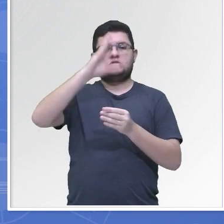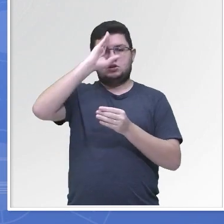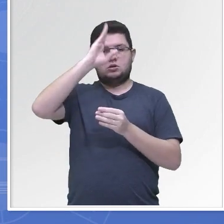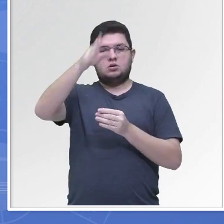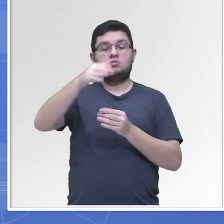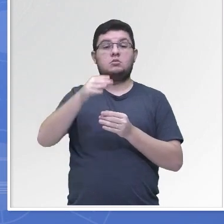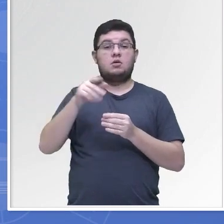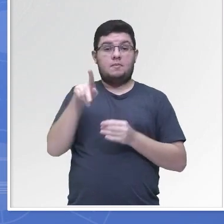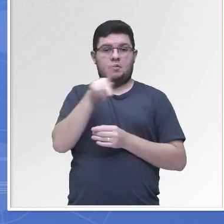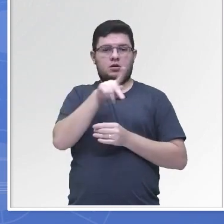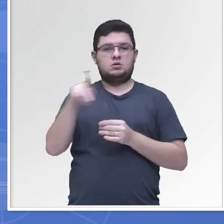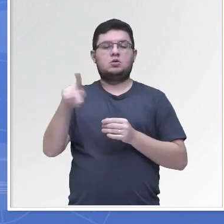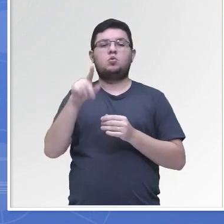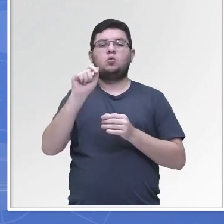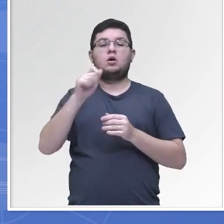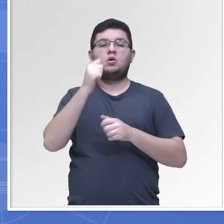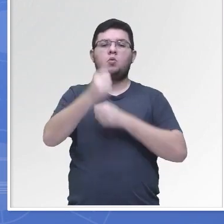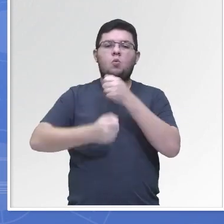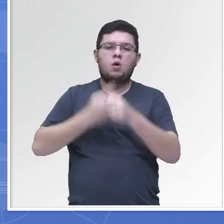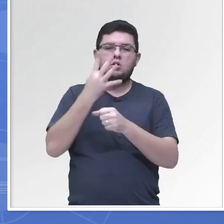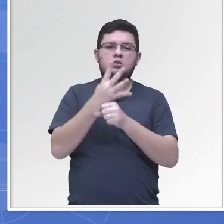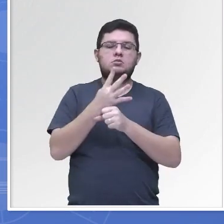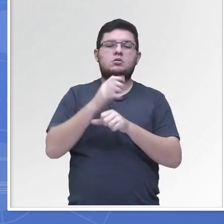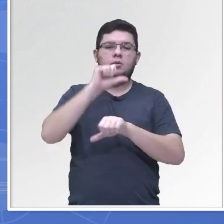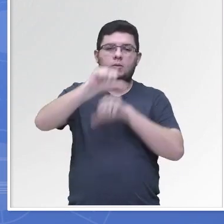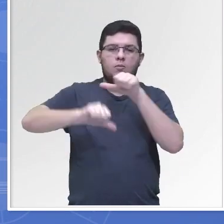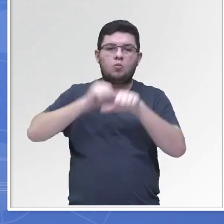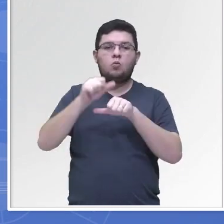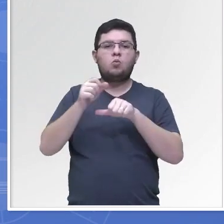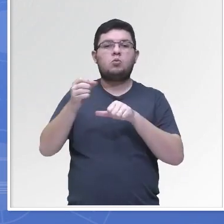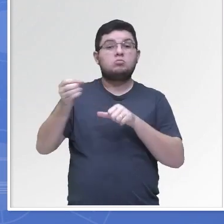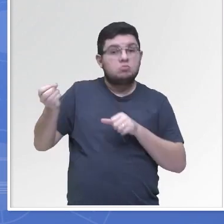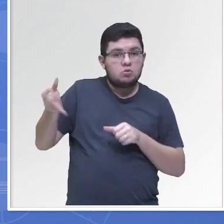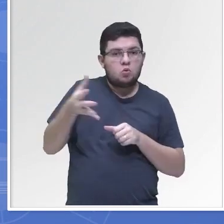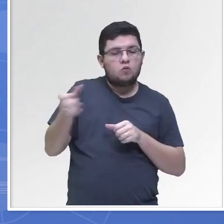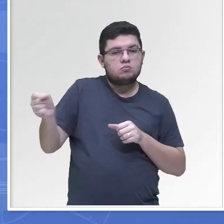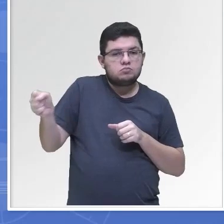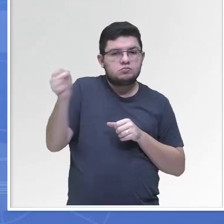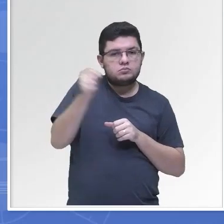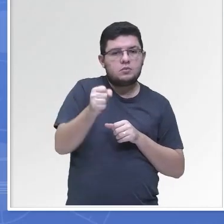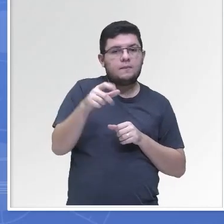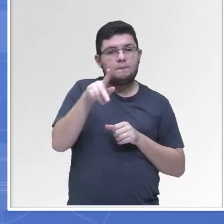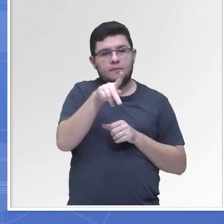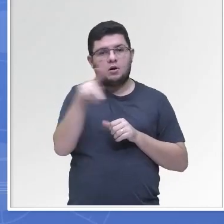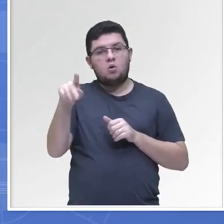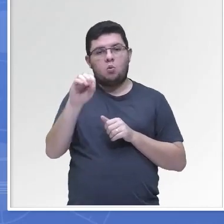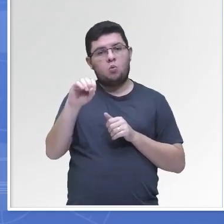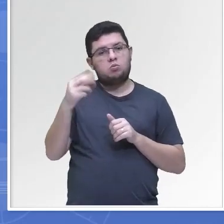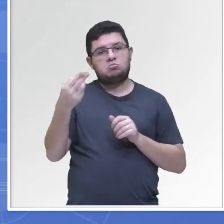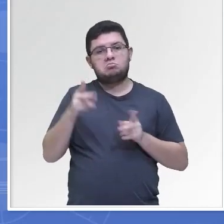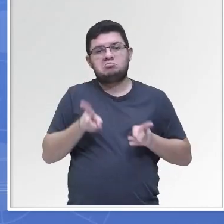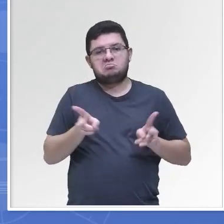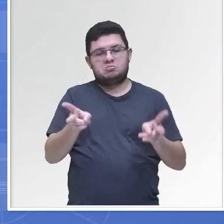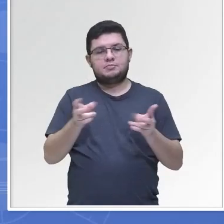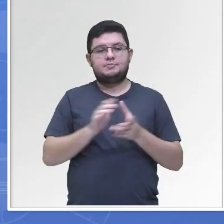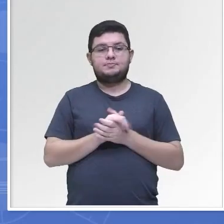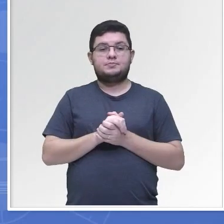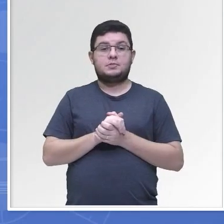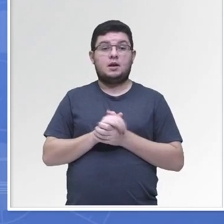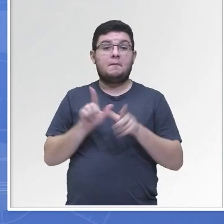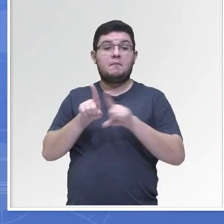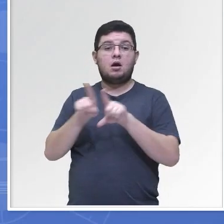os dias de hoje, tá bom? Então, o que nós podemos ver aí, os 3 pontos principais. Porém, o início não foi com uma eleição direta. Vamos